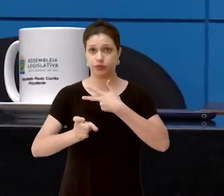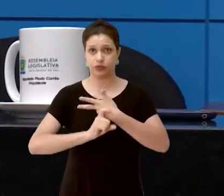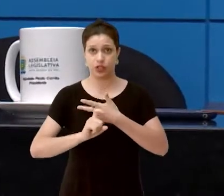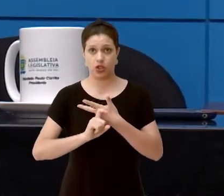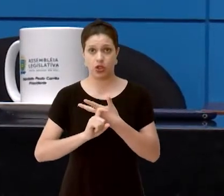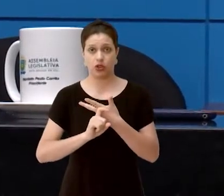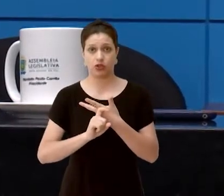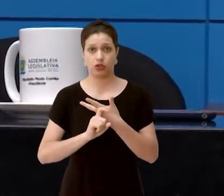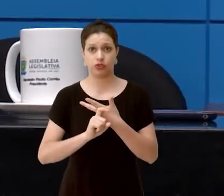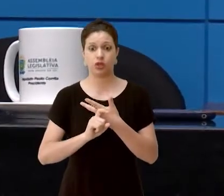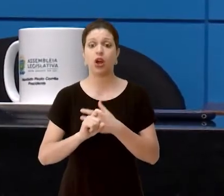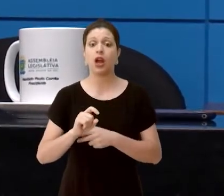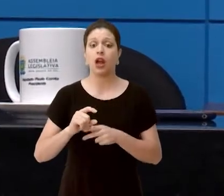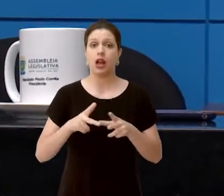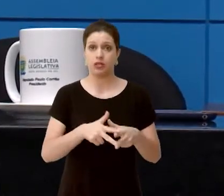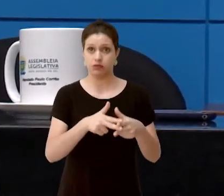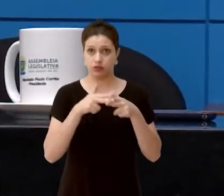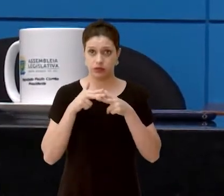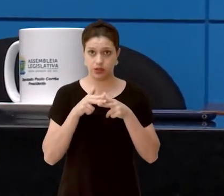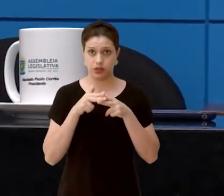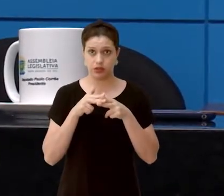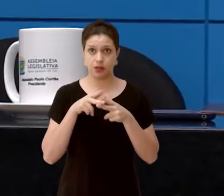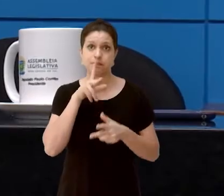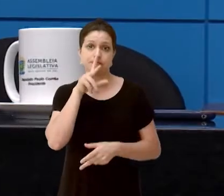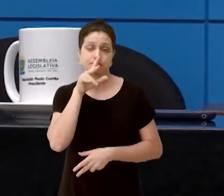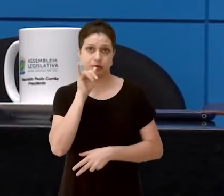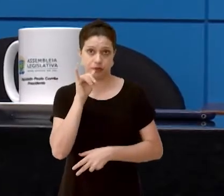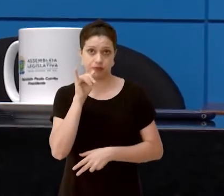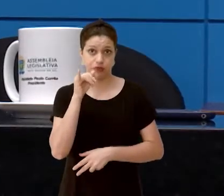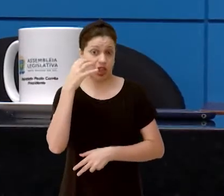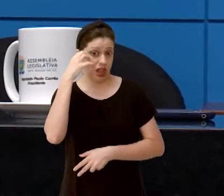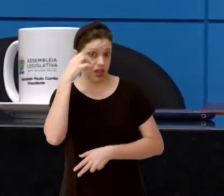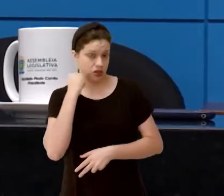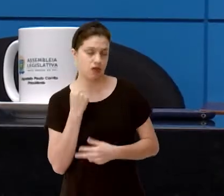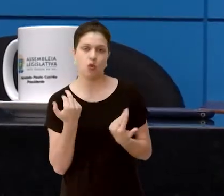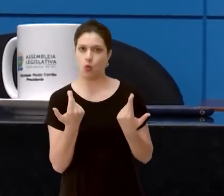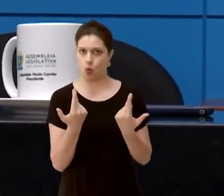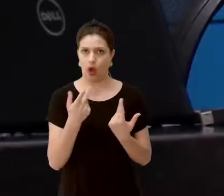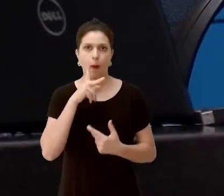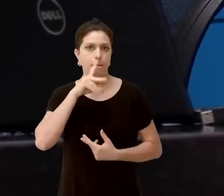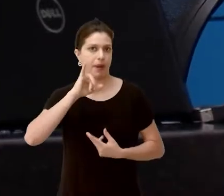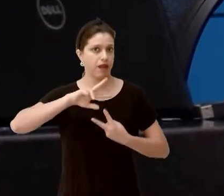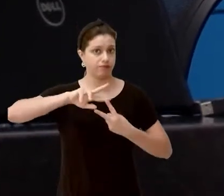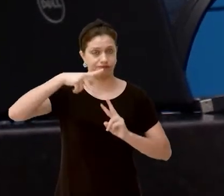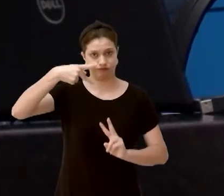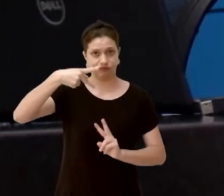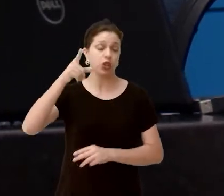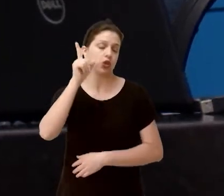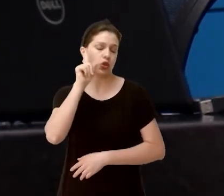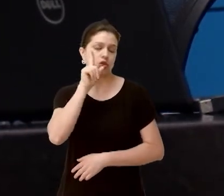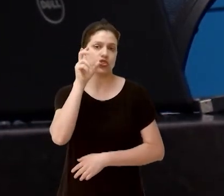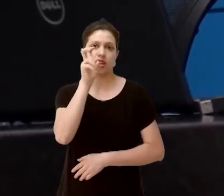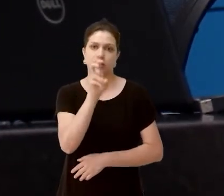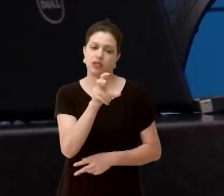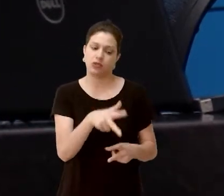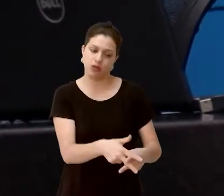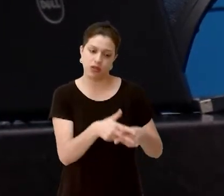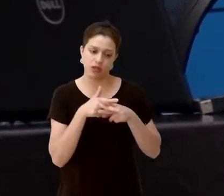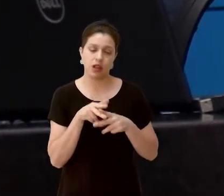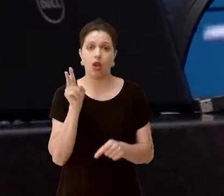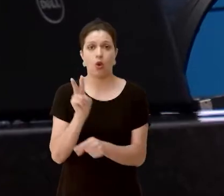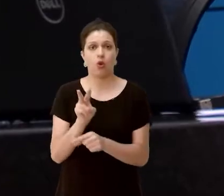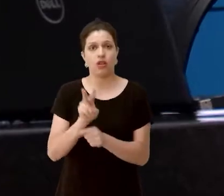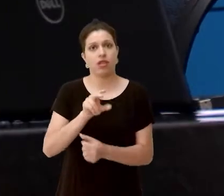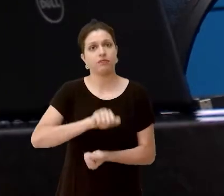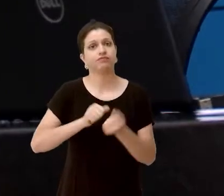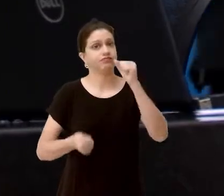Executivo equipara a licença paternidade dos pais adotivos aos pais biológicos. Na prática, os pais adotivos vão ter 5 dias